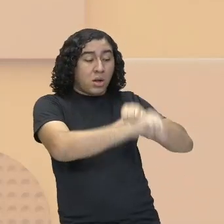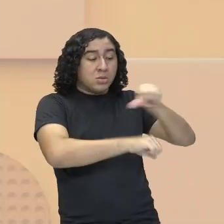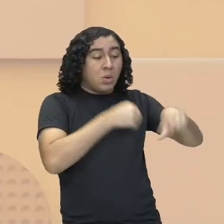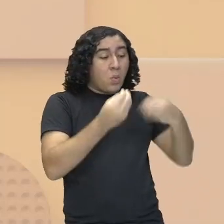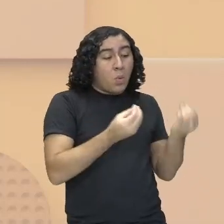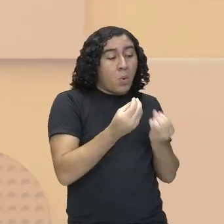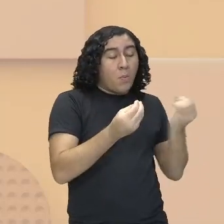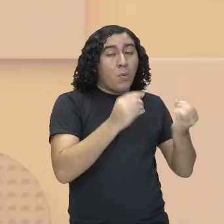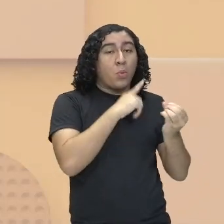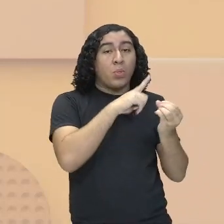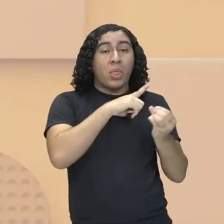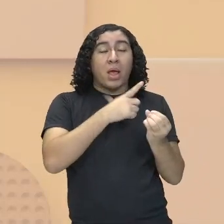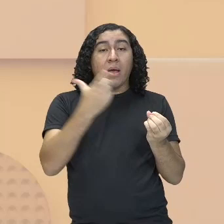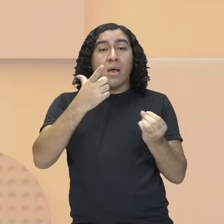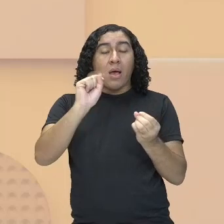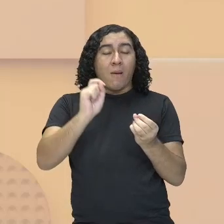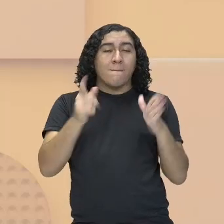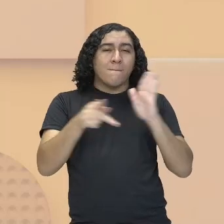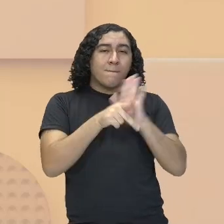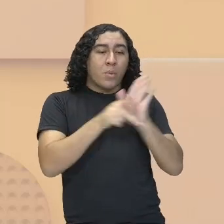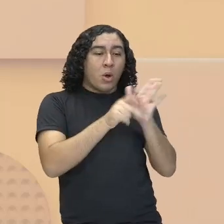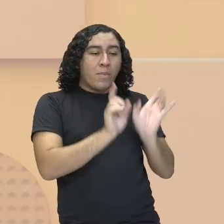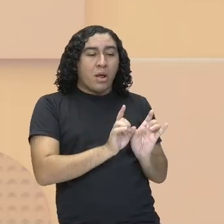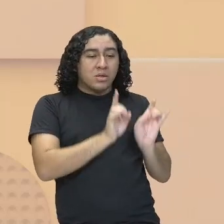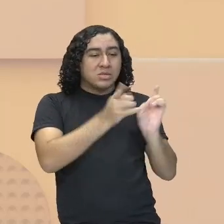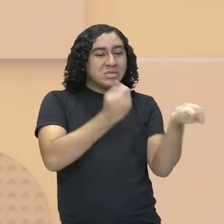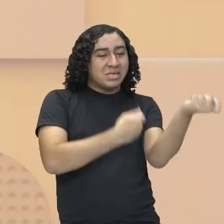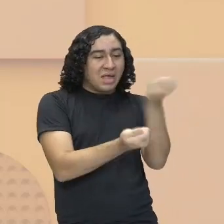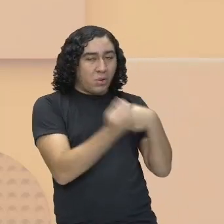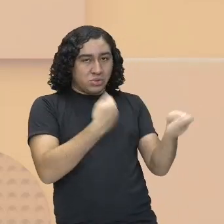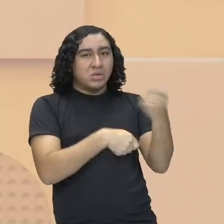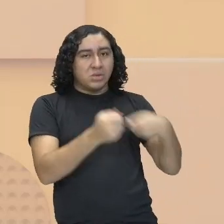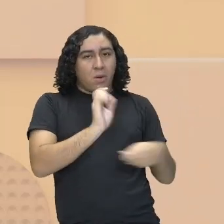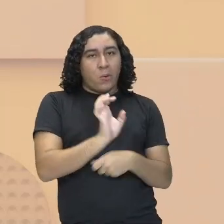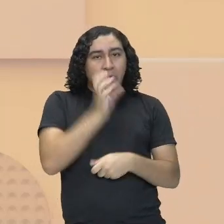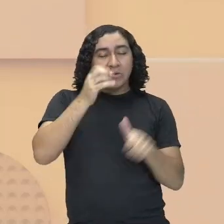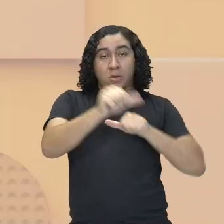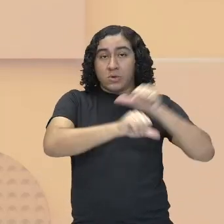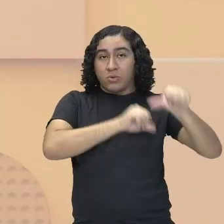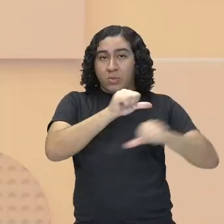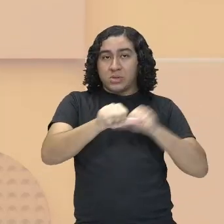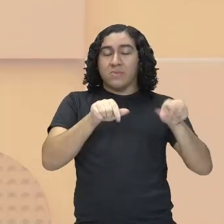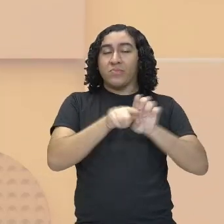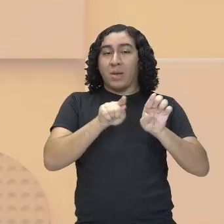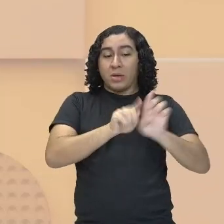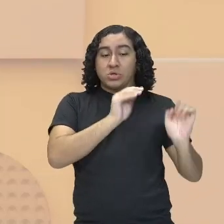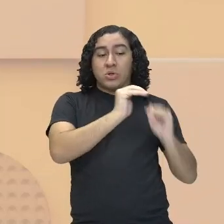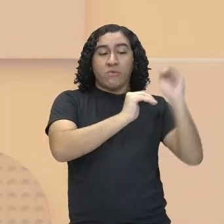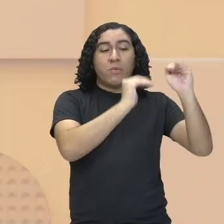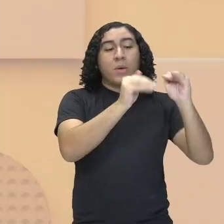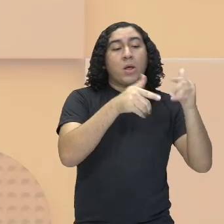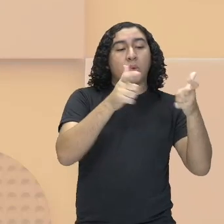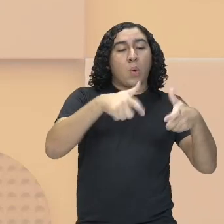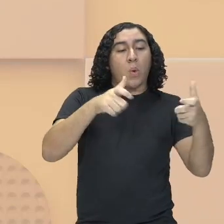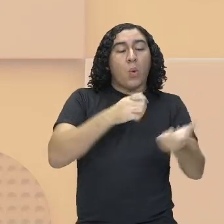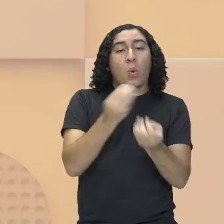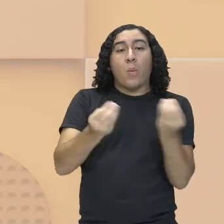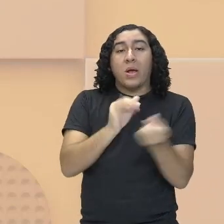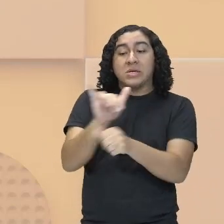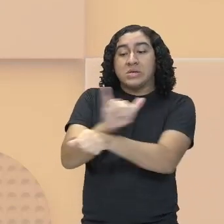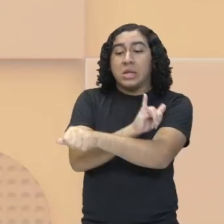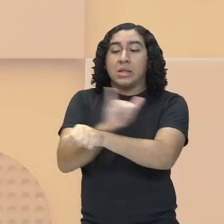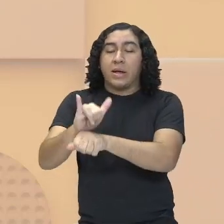mercantilismo. Então vamos observar aí o desenvolvimento do comércio, rotas comerciais vão começar a